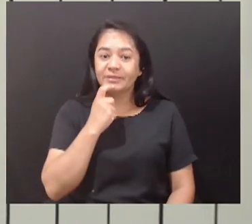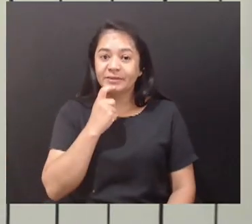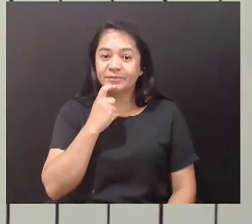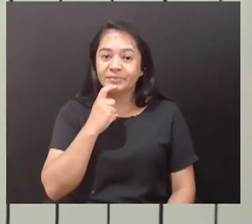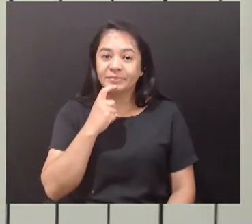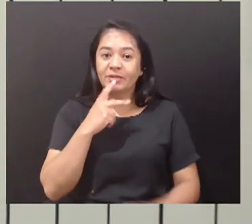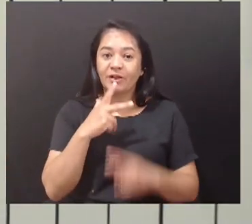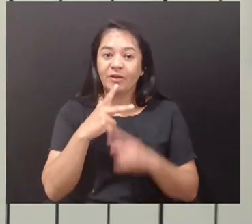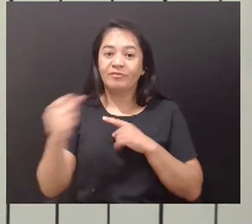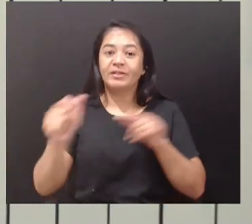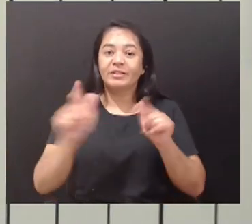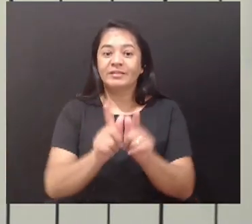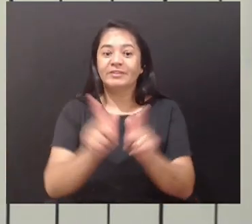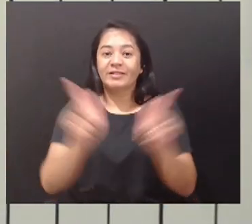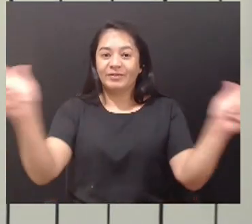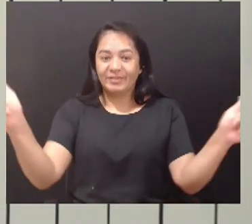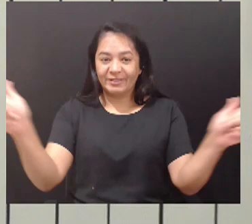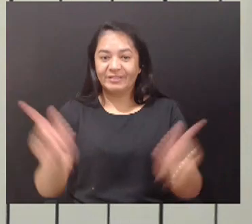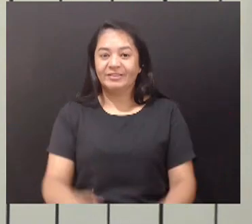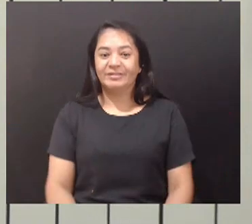na Superliga Masculina.